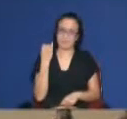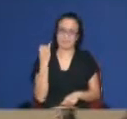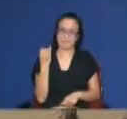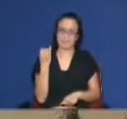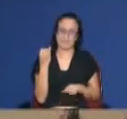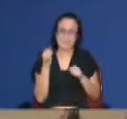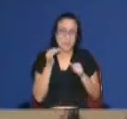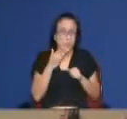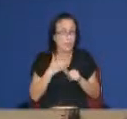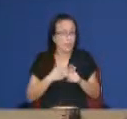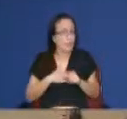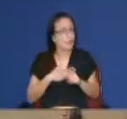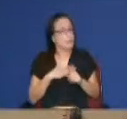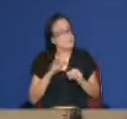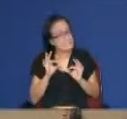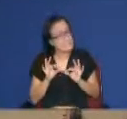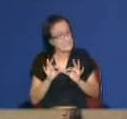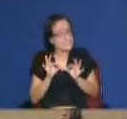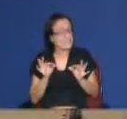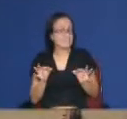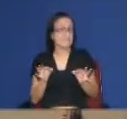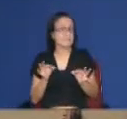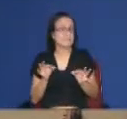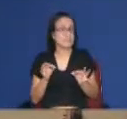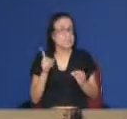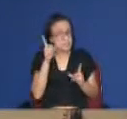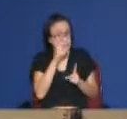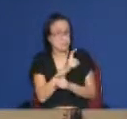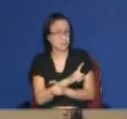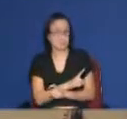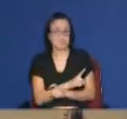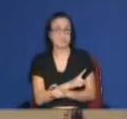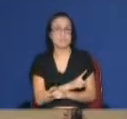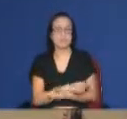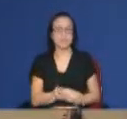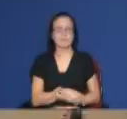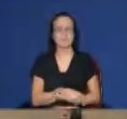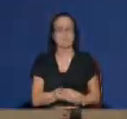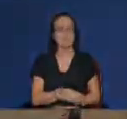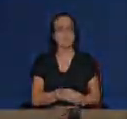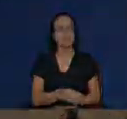momento delicado que vive a nossa sociedade a nível de Brasil, não é? Muito obrigado.